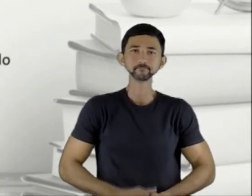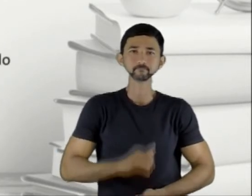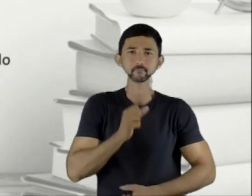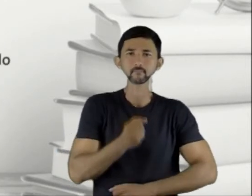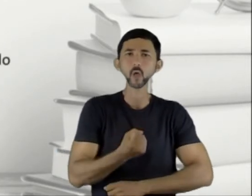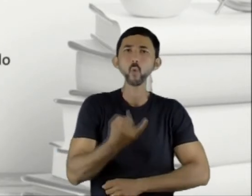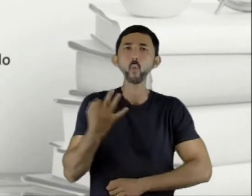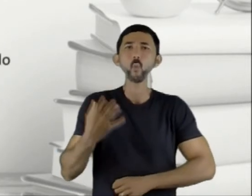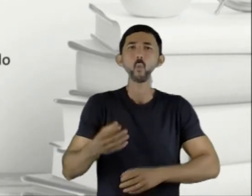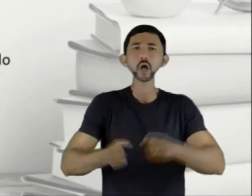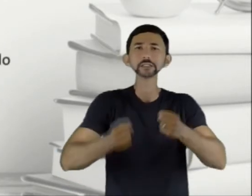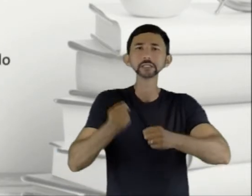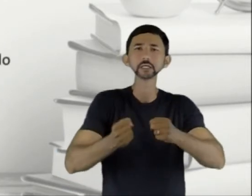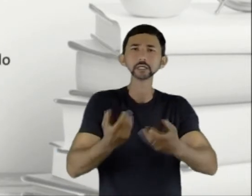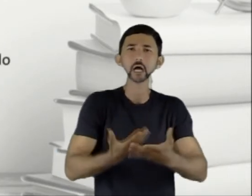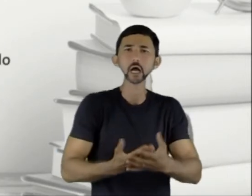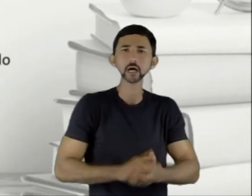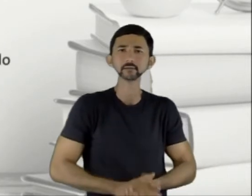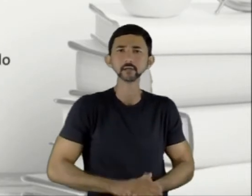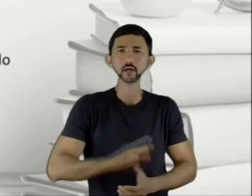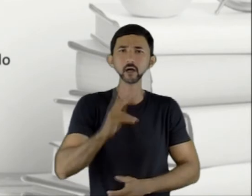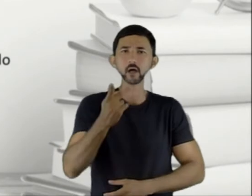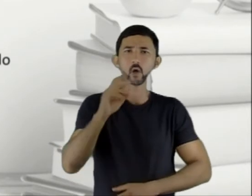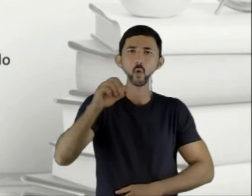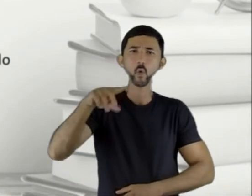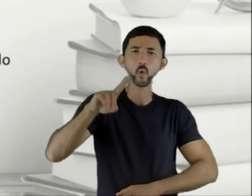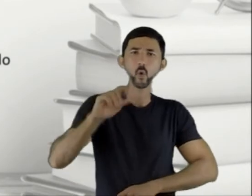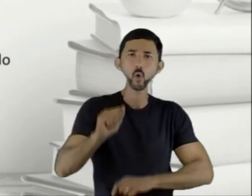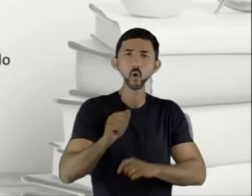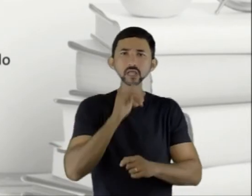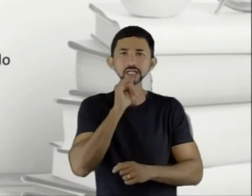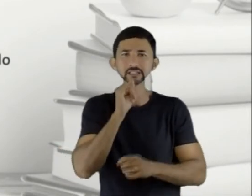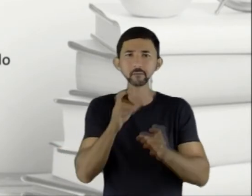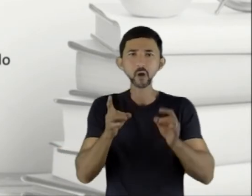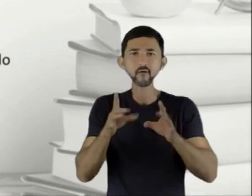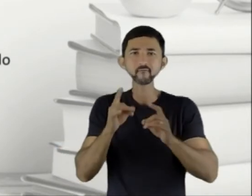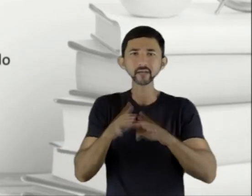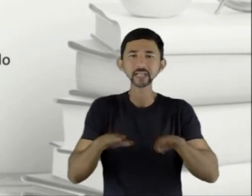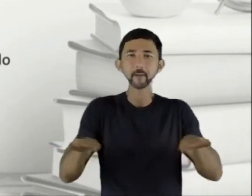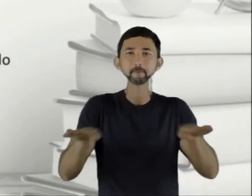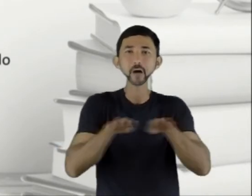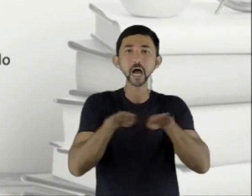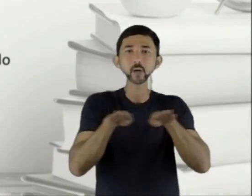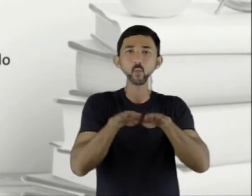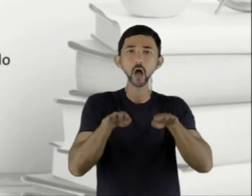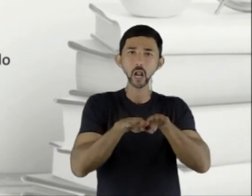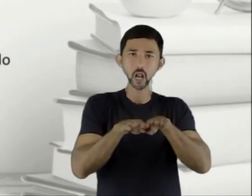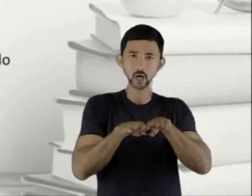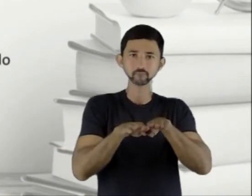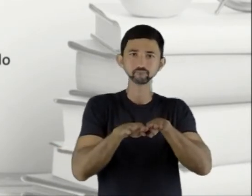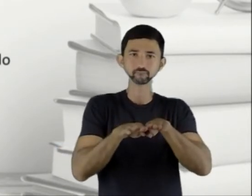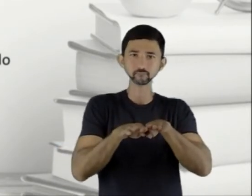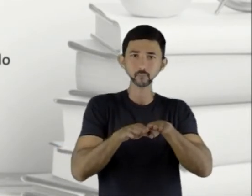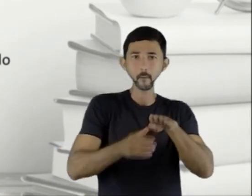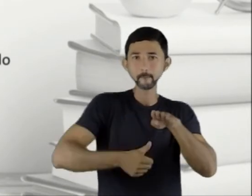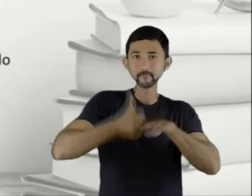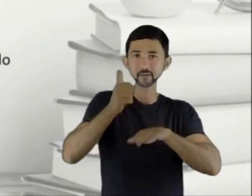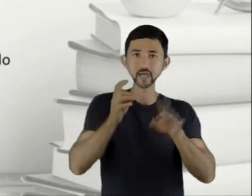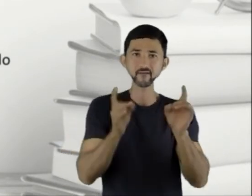veículos a mais a Honda deveria vender para igualar a venda do primeiro colocado em vendas em